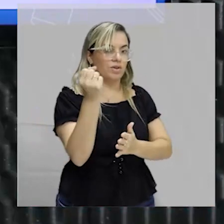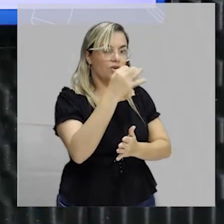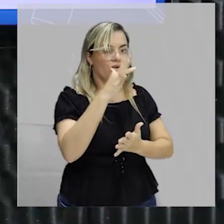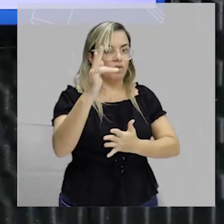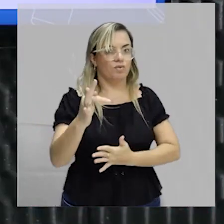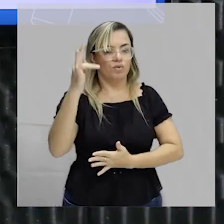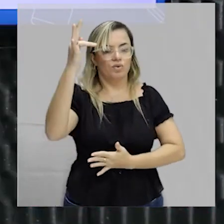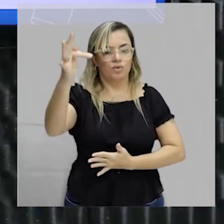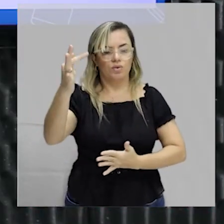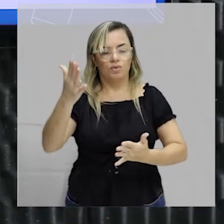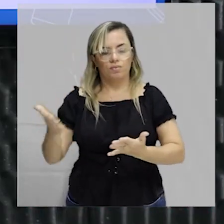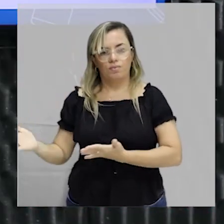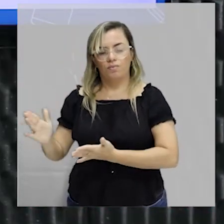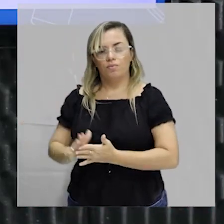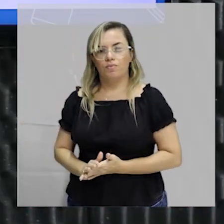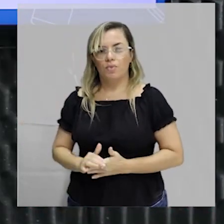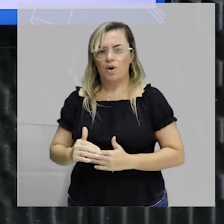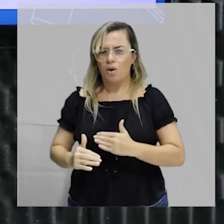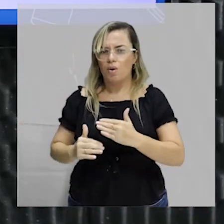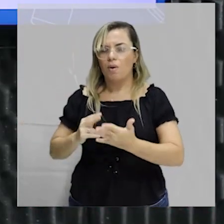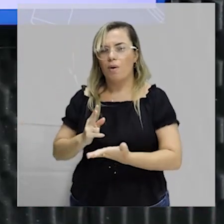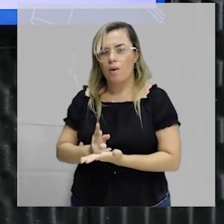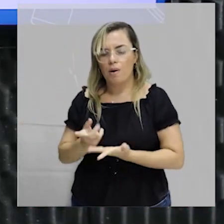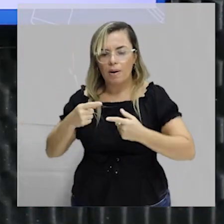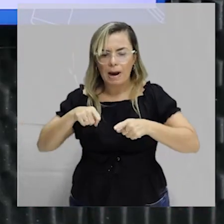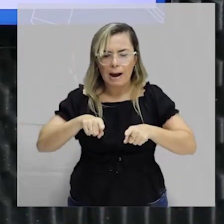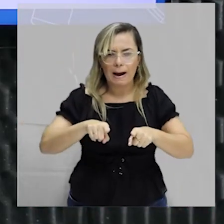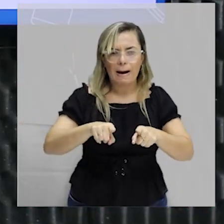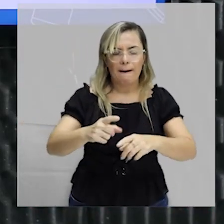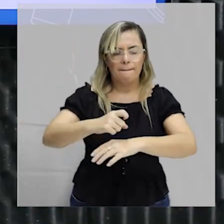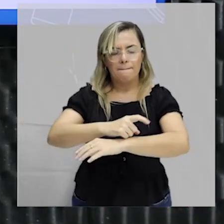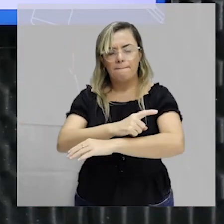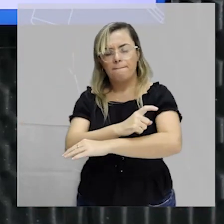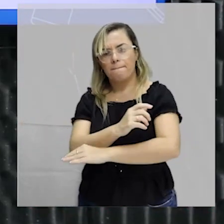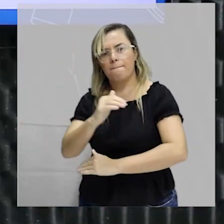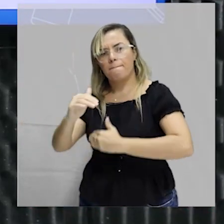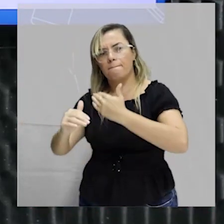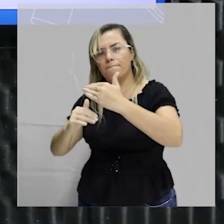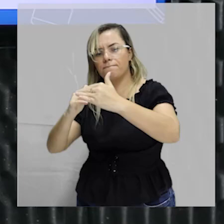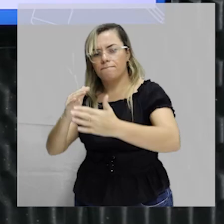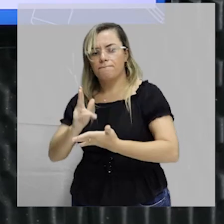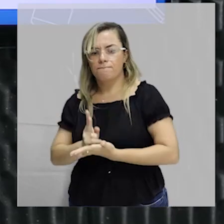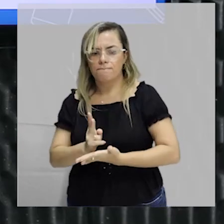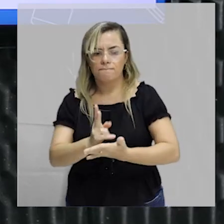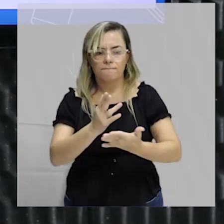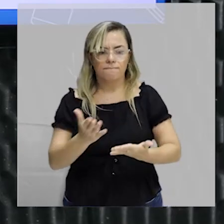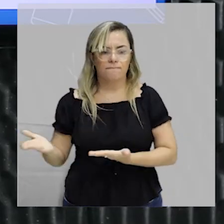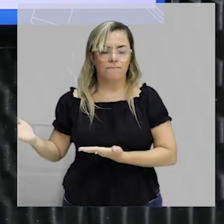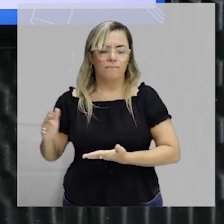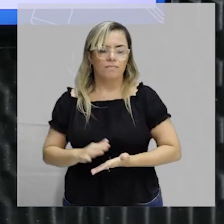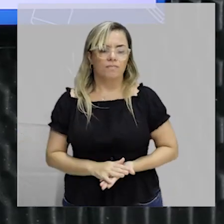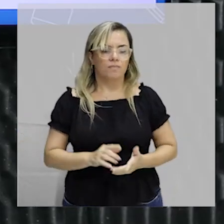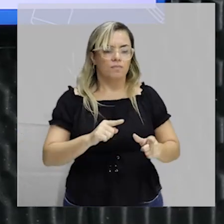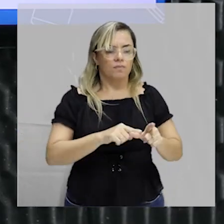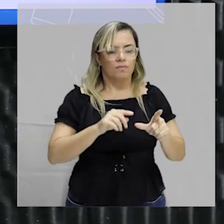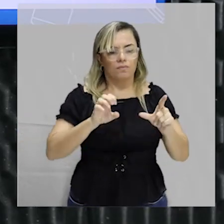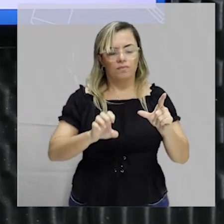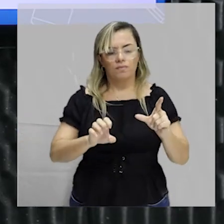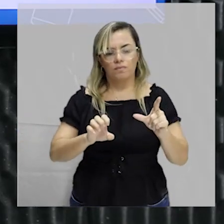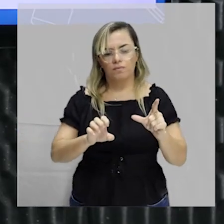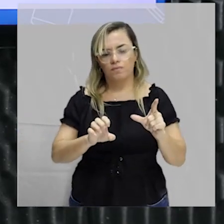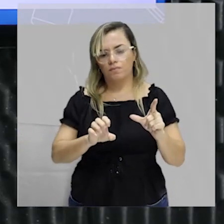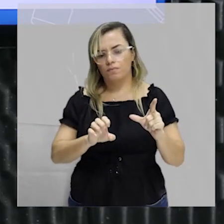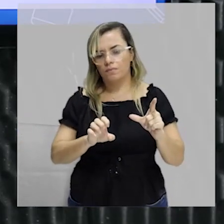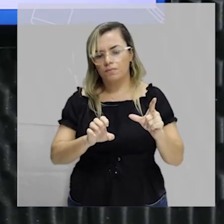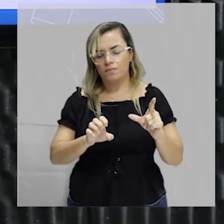tá? É um processo contínuo. O processo evolutivo ele é contínuo. A letra E diz: os